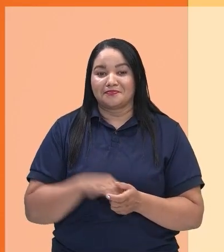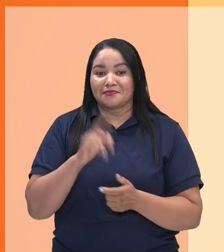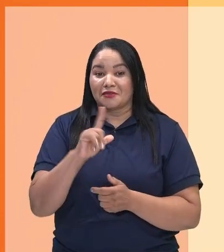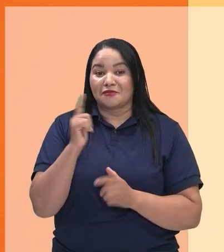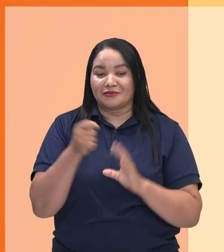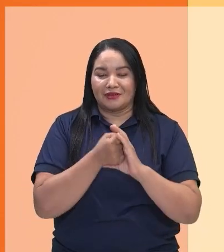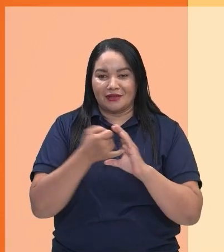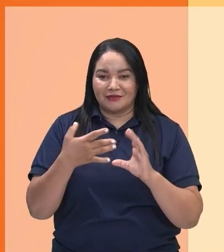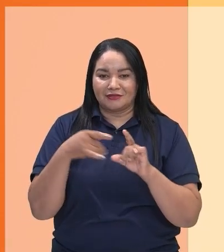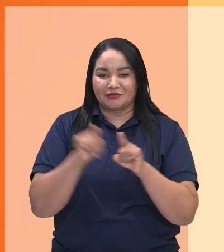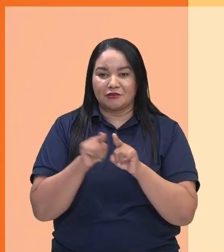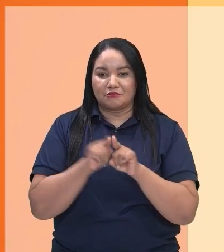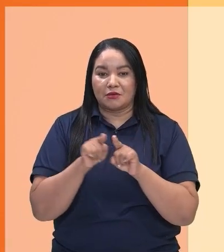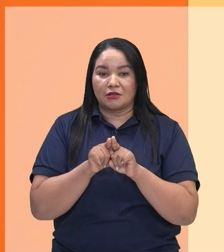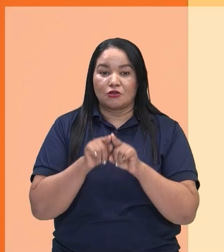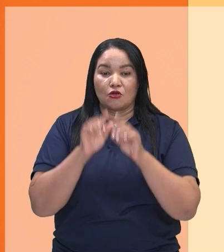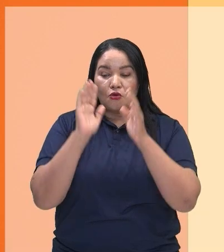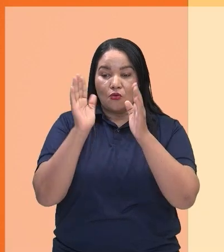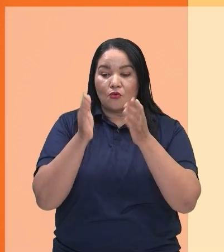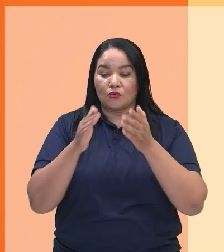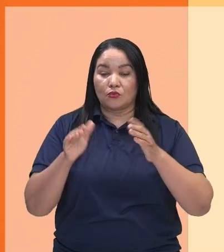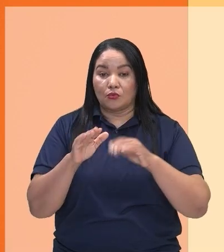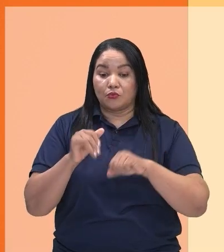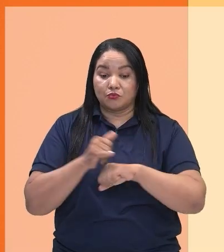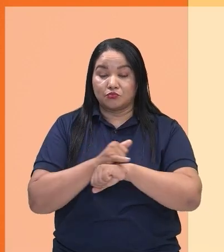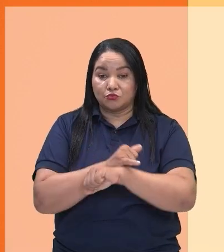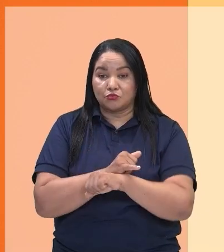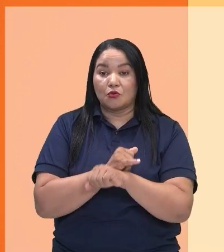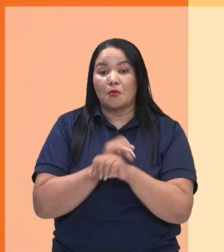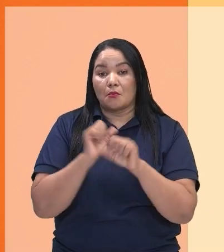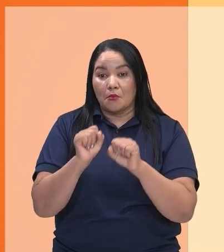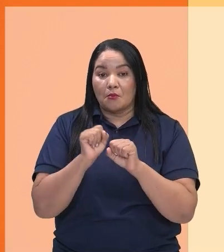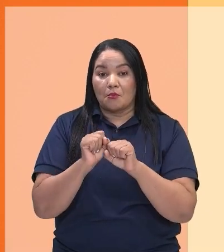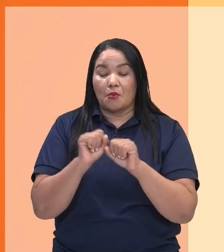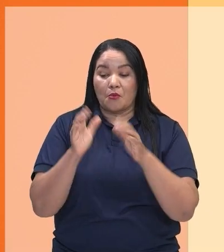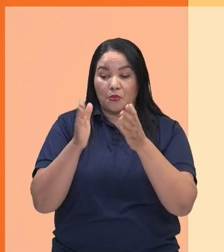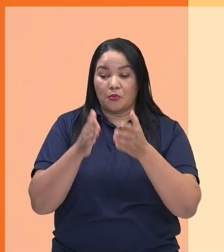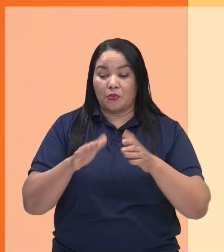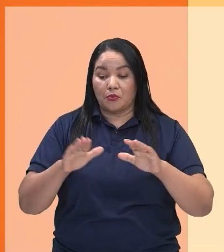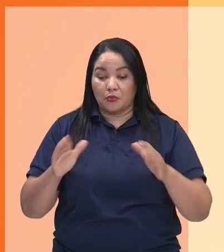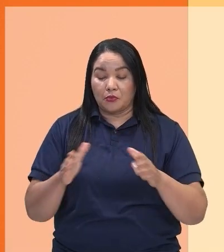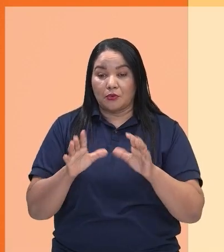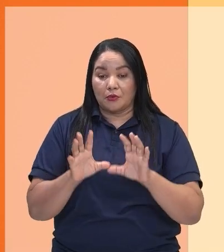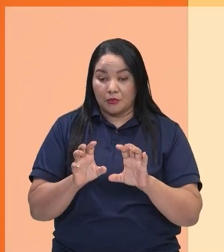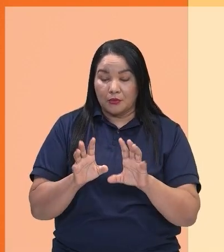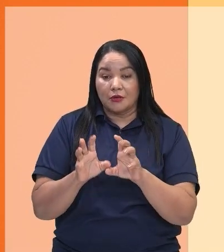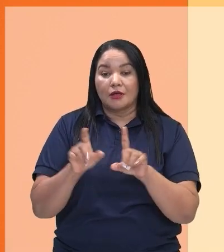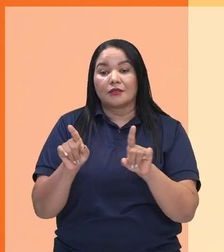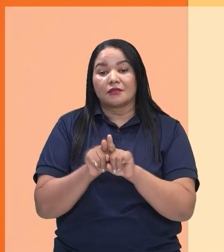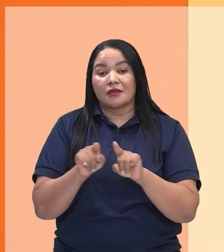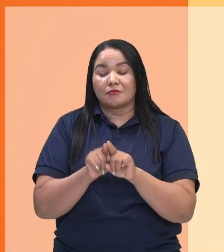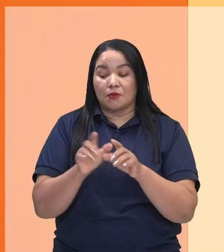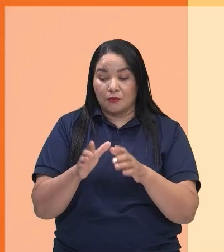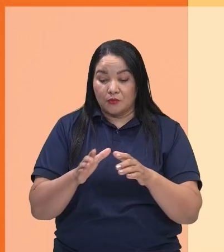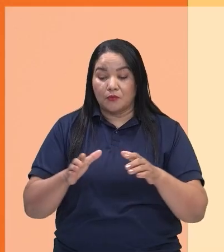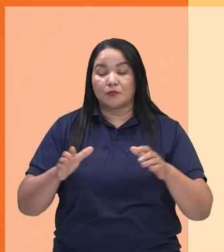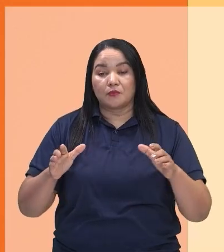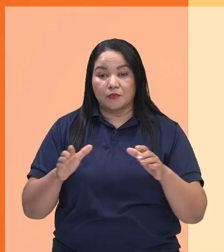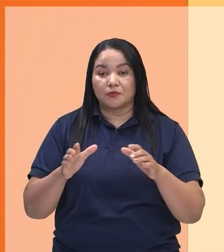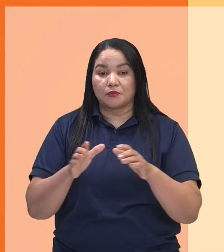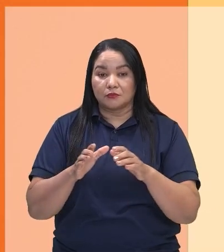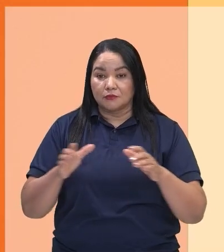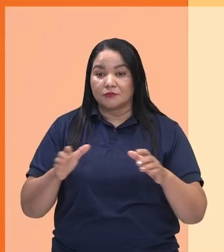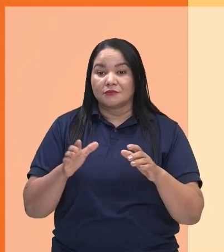características também, que é o acúmulo de gordura nos quadris, coxas e nádegas. Então as mulheres elas têm uma tendência a